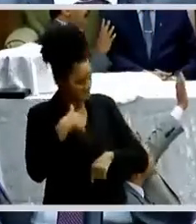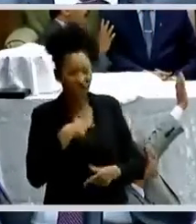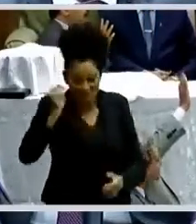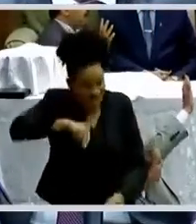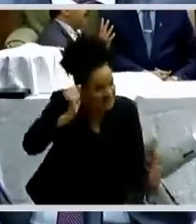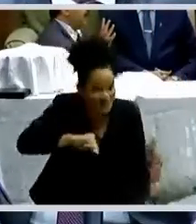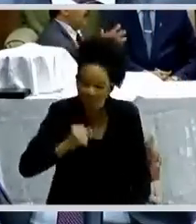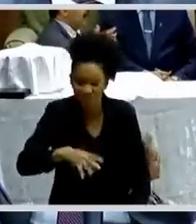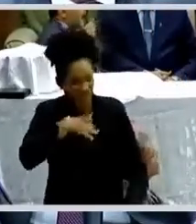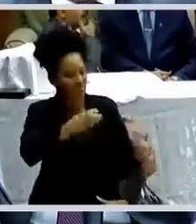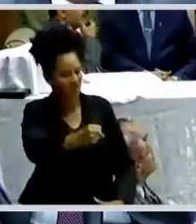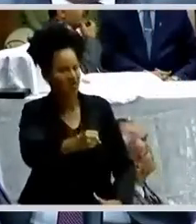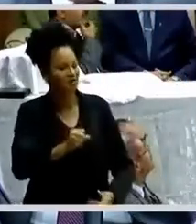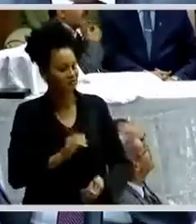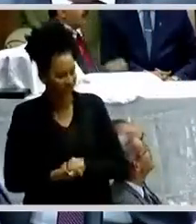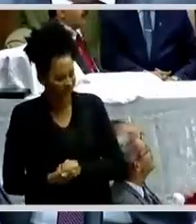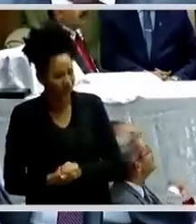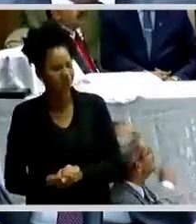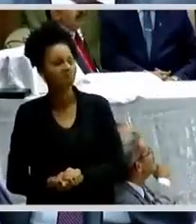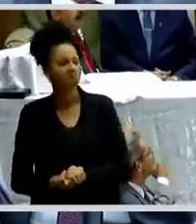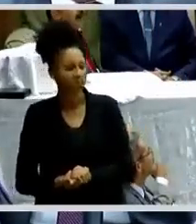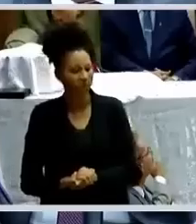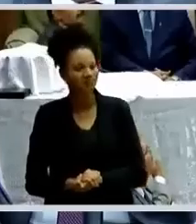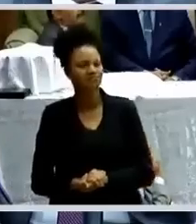nos buscar de volta.